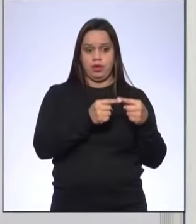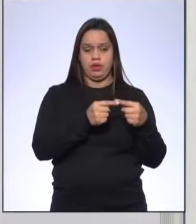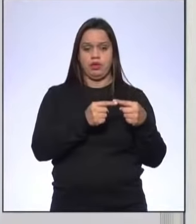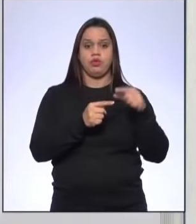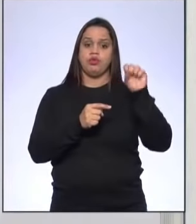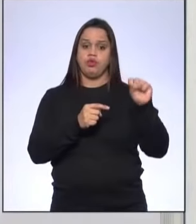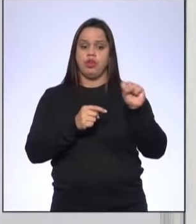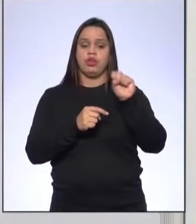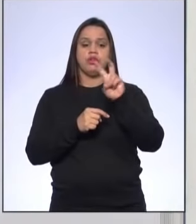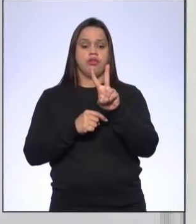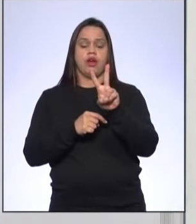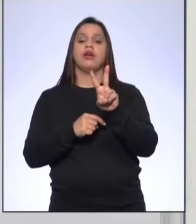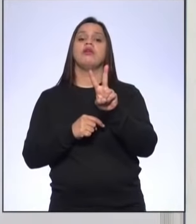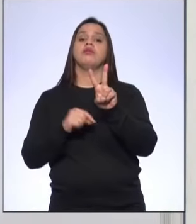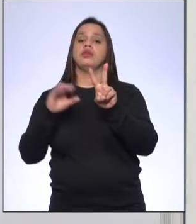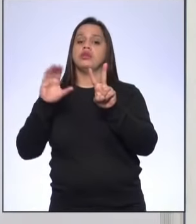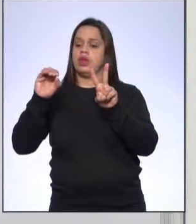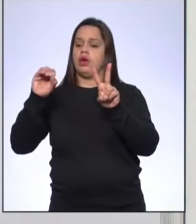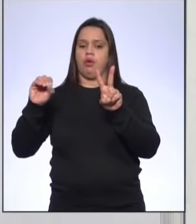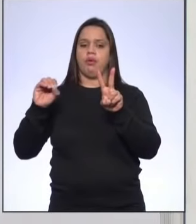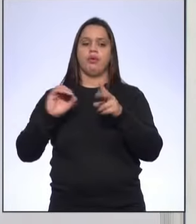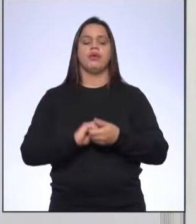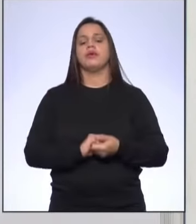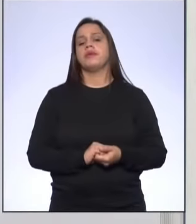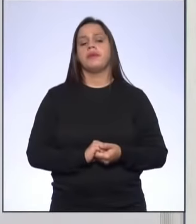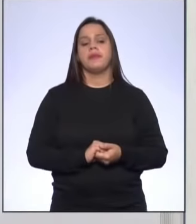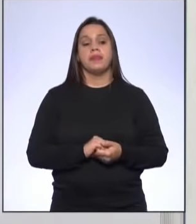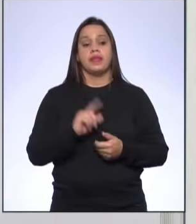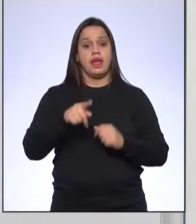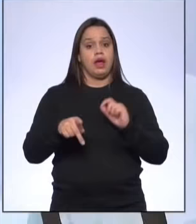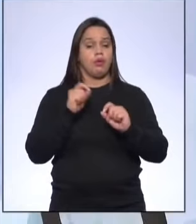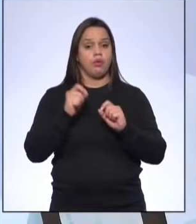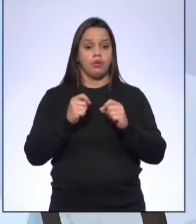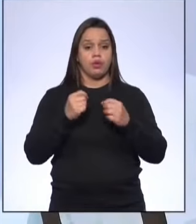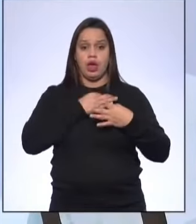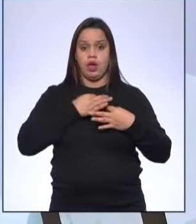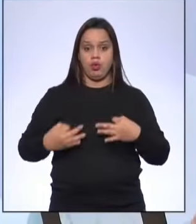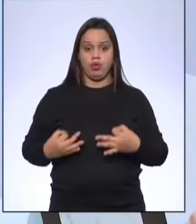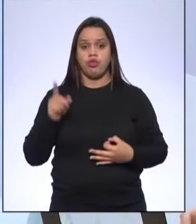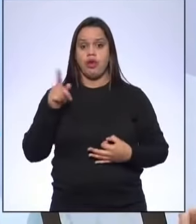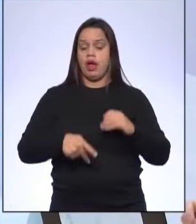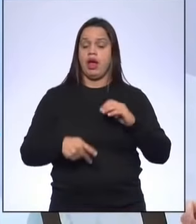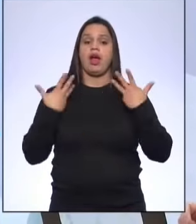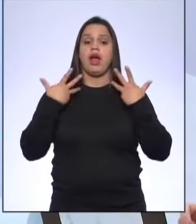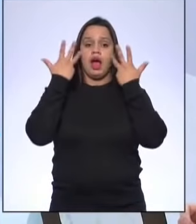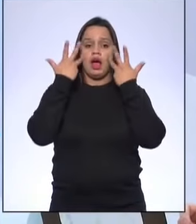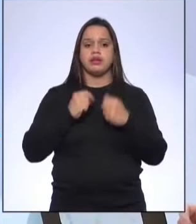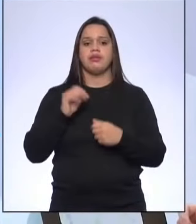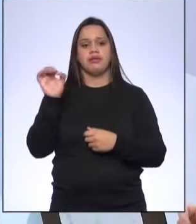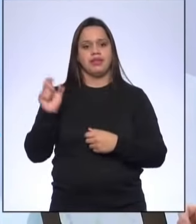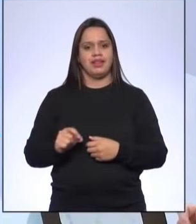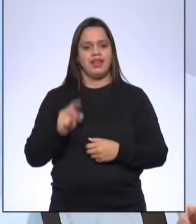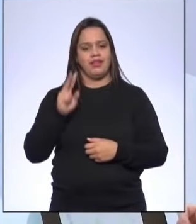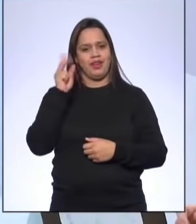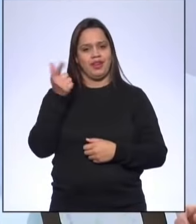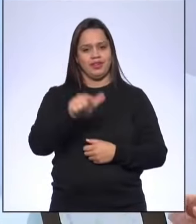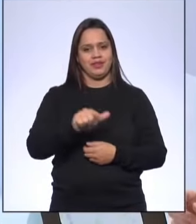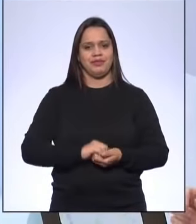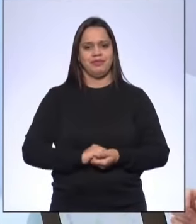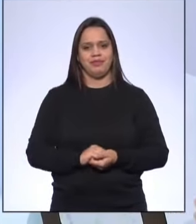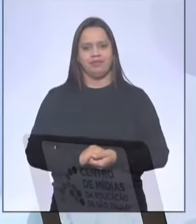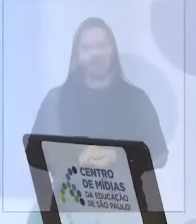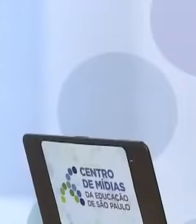vertebrate animals o tigre é animal vertebrado ok se ler nos vemos daqui a pouco